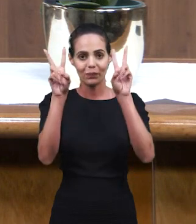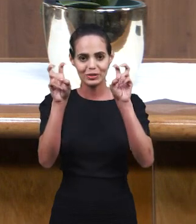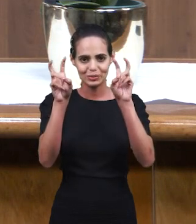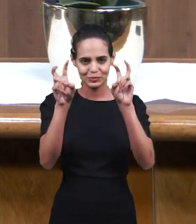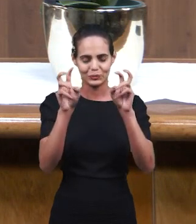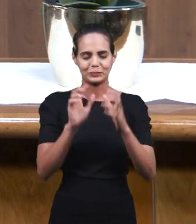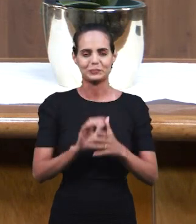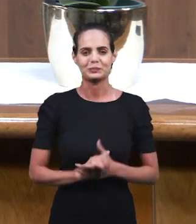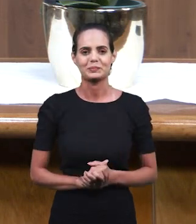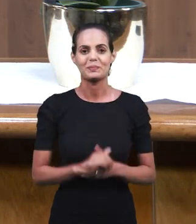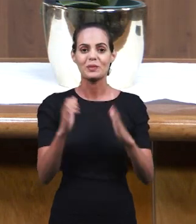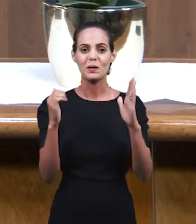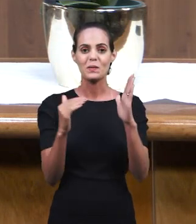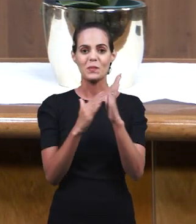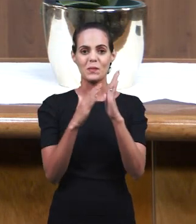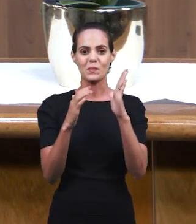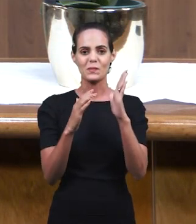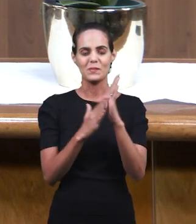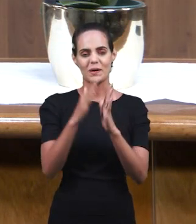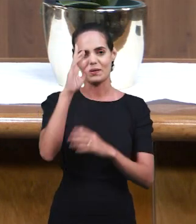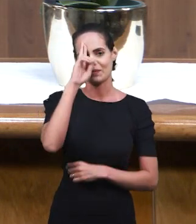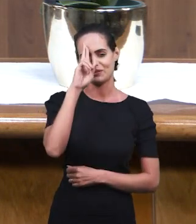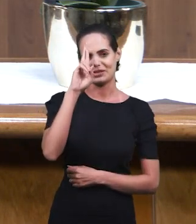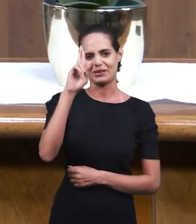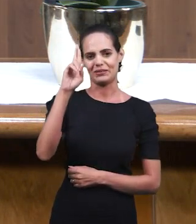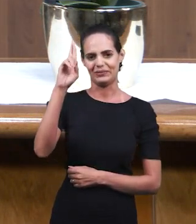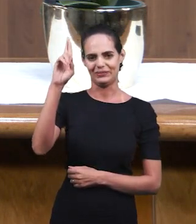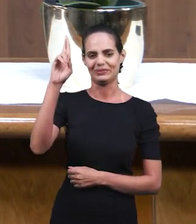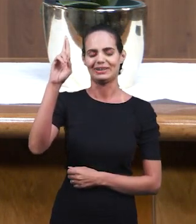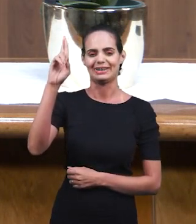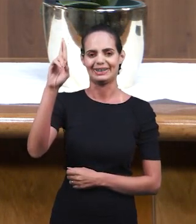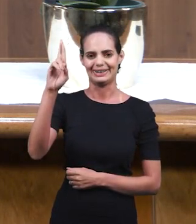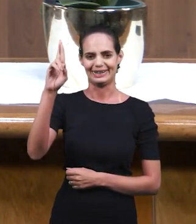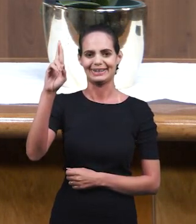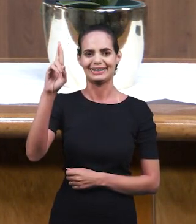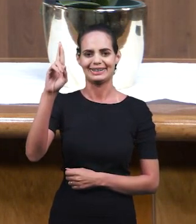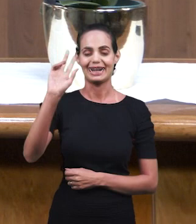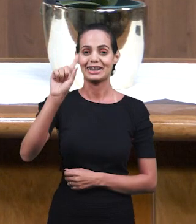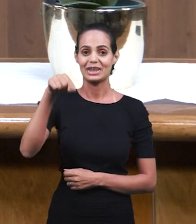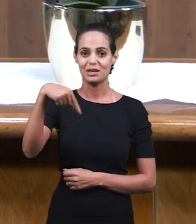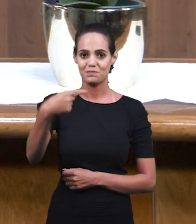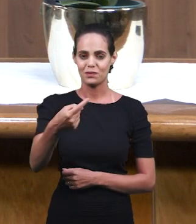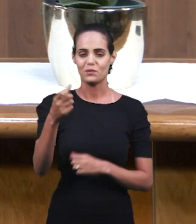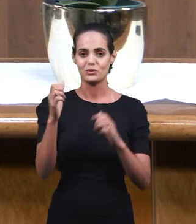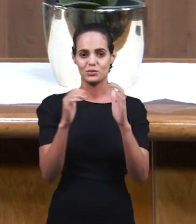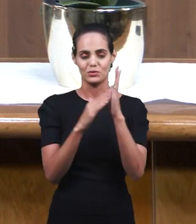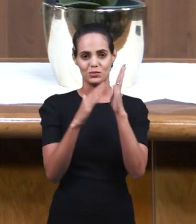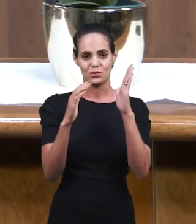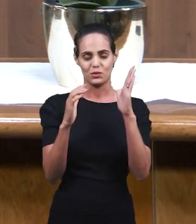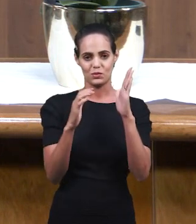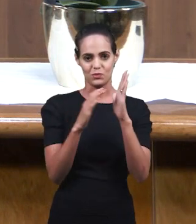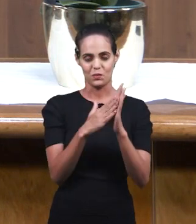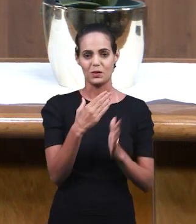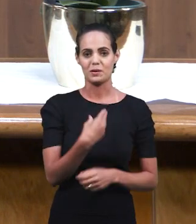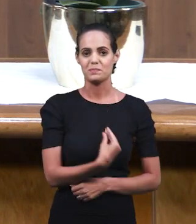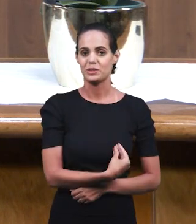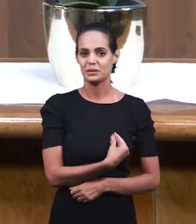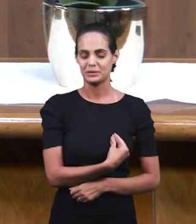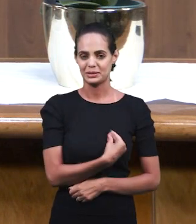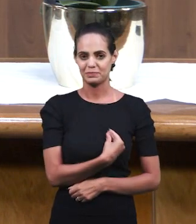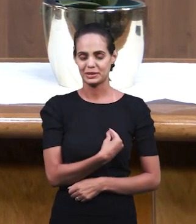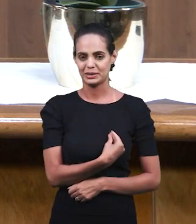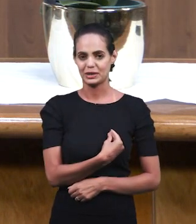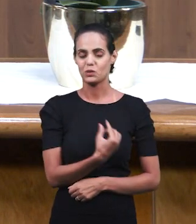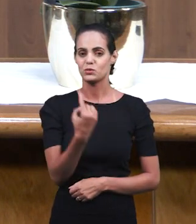mais um louvor ao Senhor, vamos adorar o nome do Senhor e depois do louvor nós teremos então a participação de